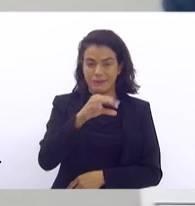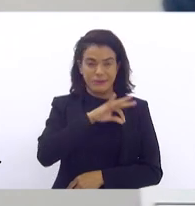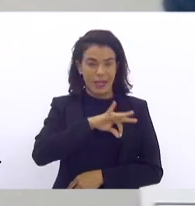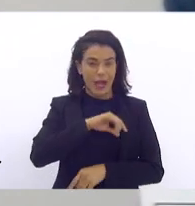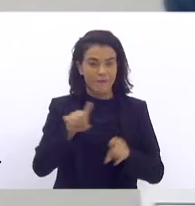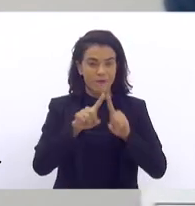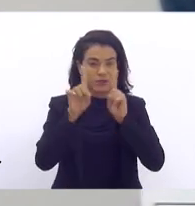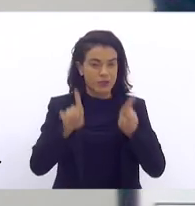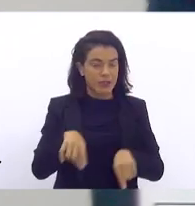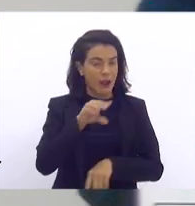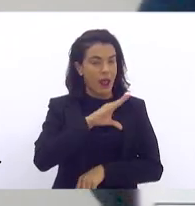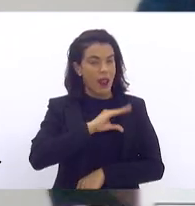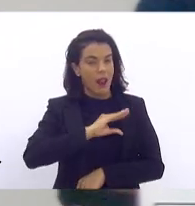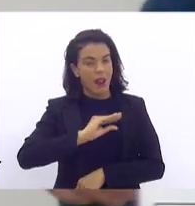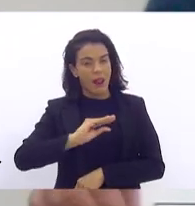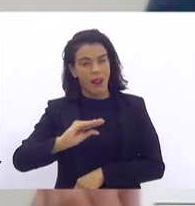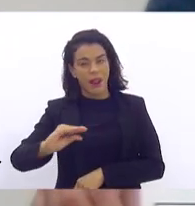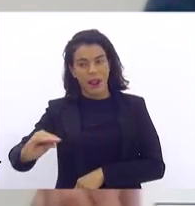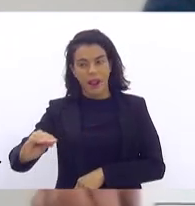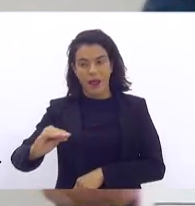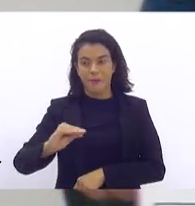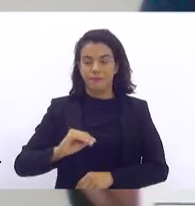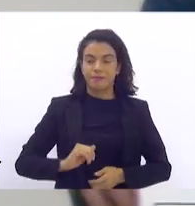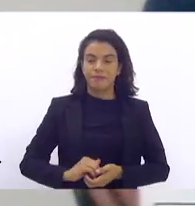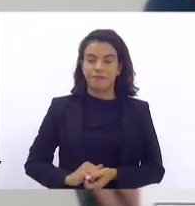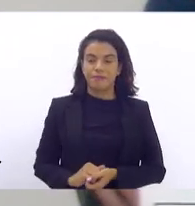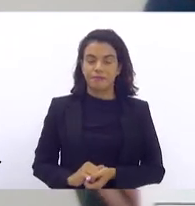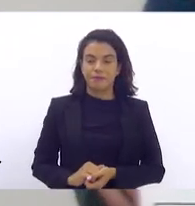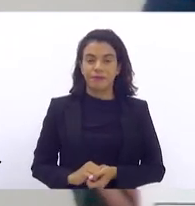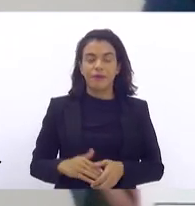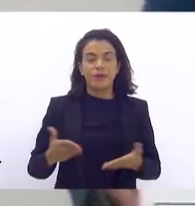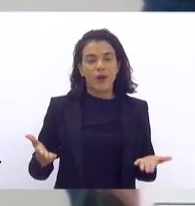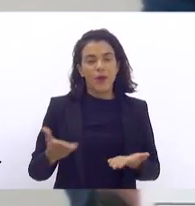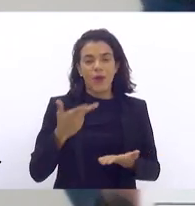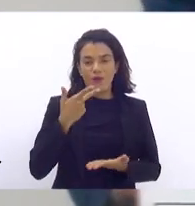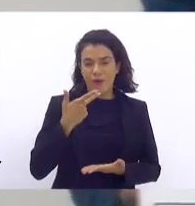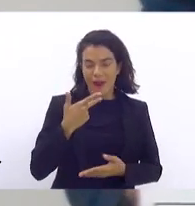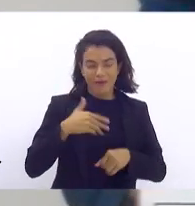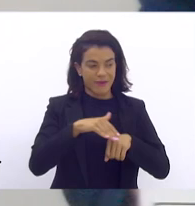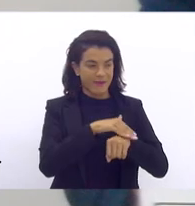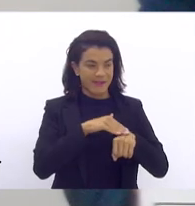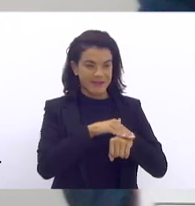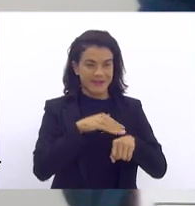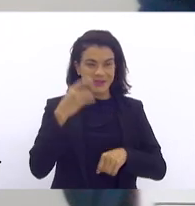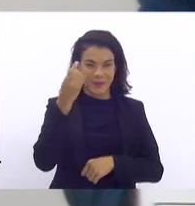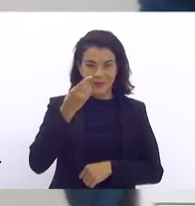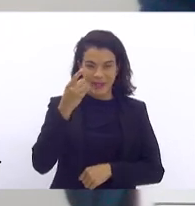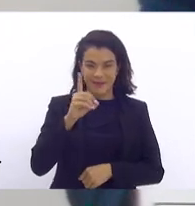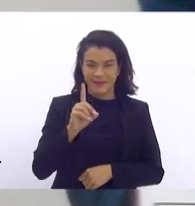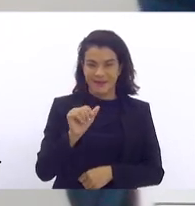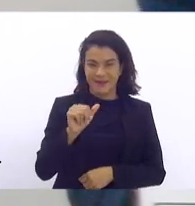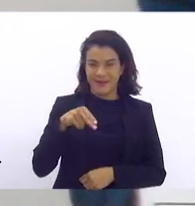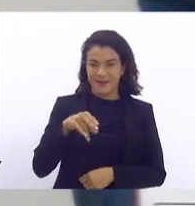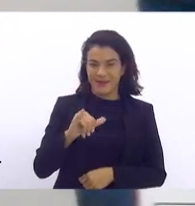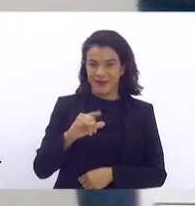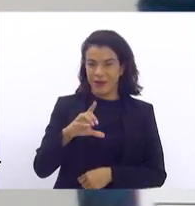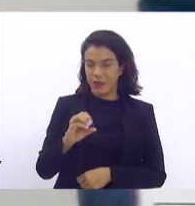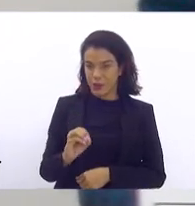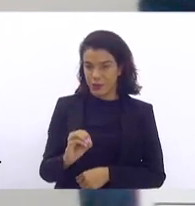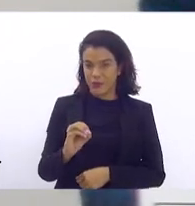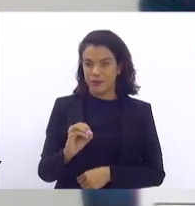então eu falava agora pouco com deputado Danilo forte com deputado altinete